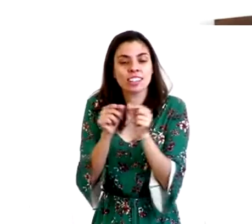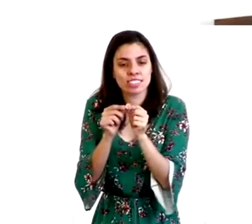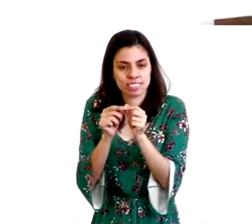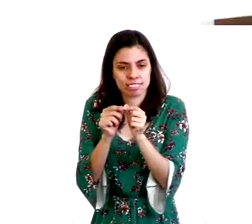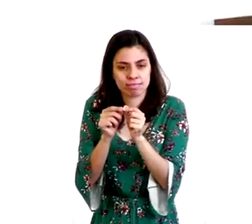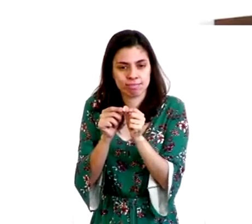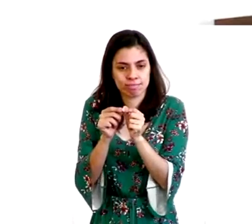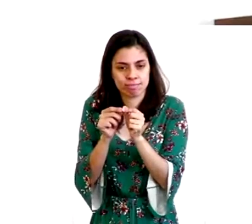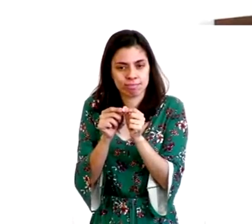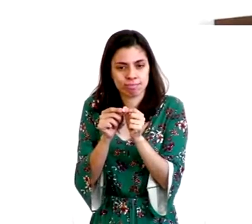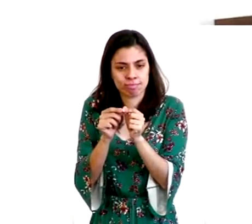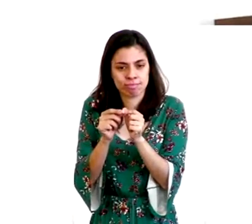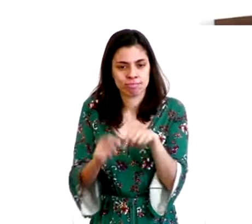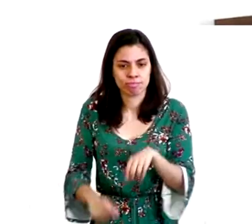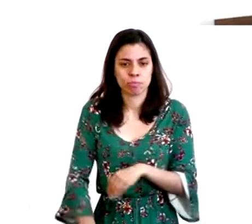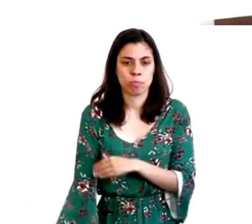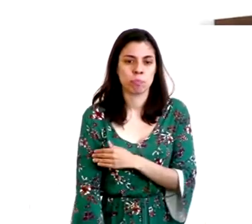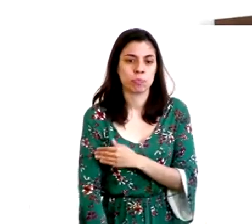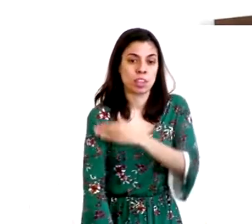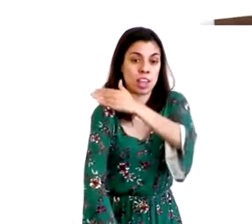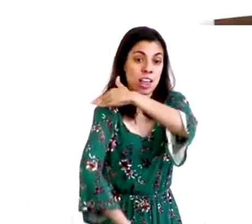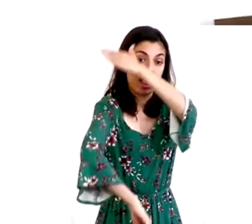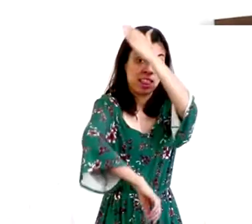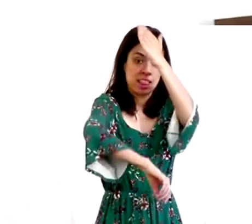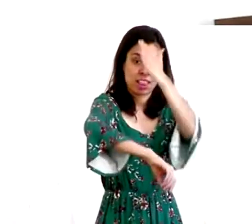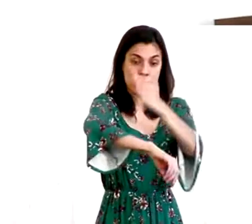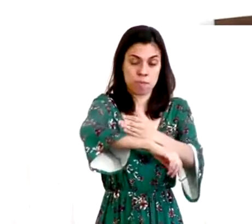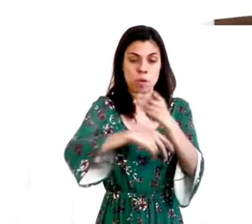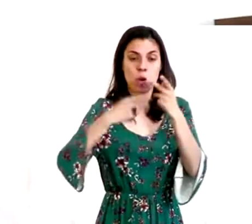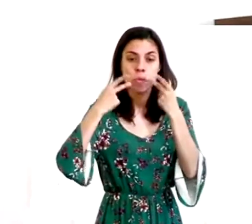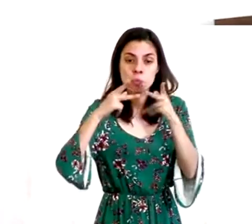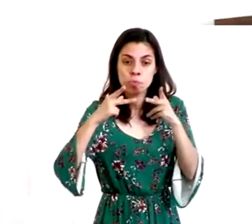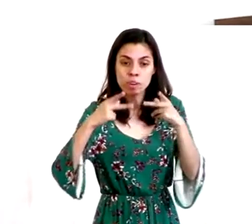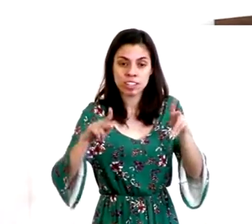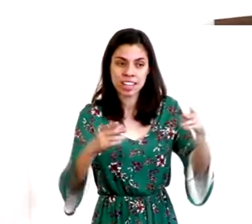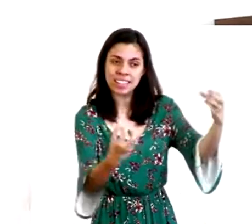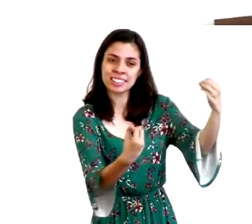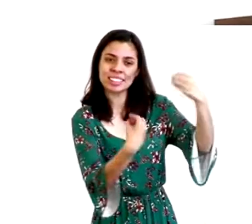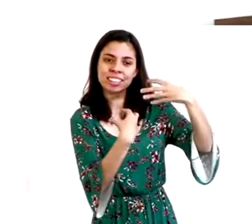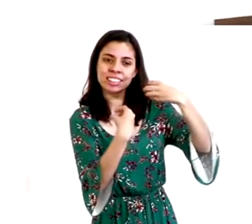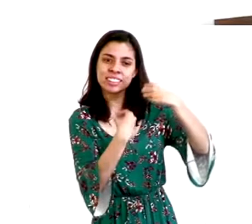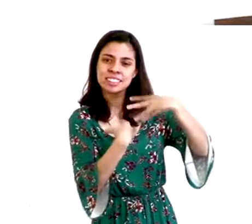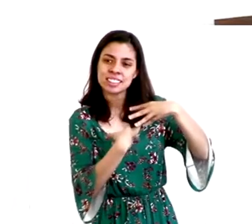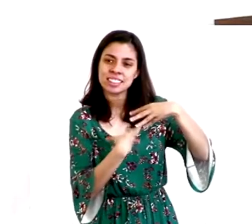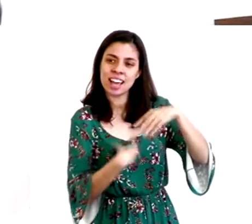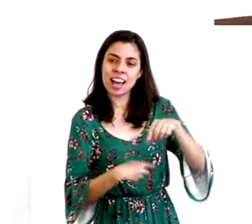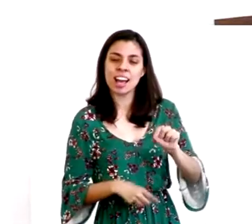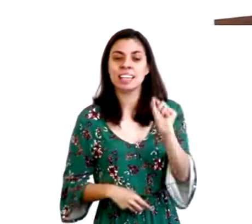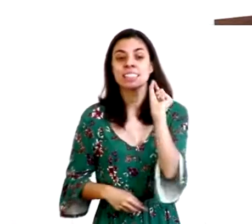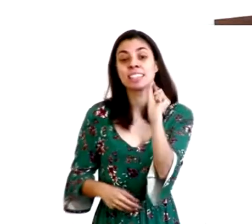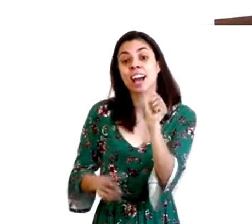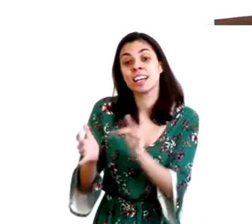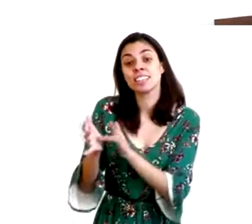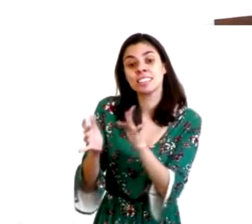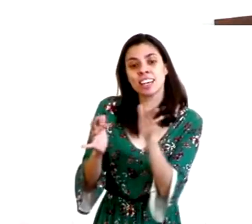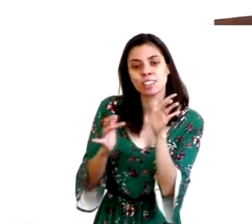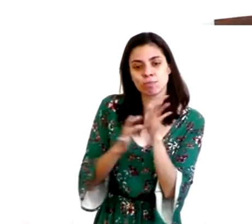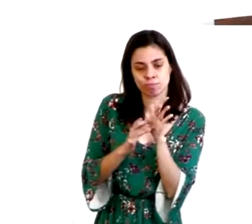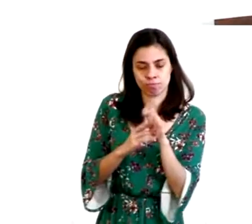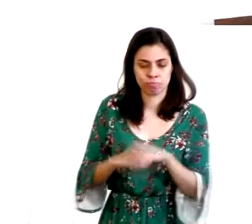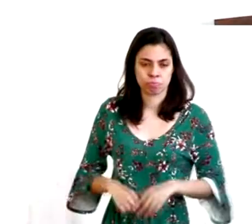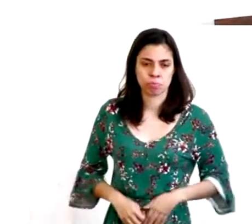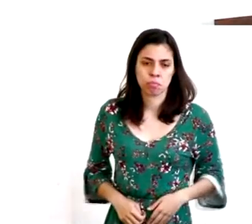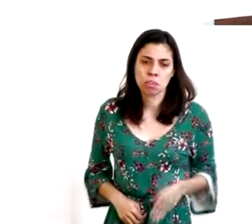Monte, mas a respeito de Jesus. Esse entendimento parece ser simples, mas ele é